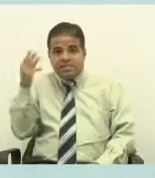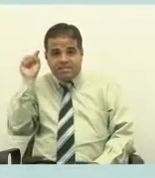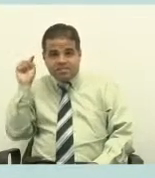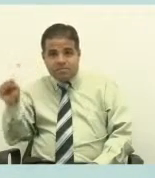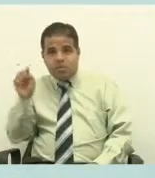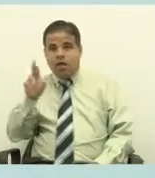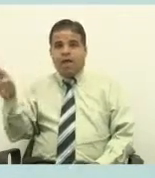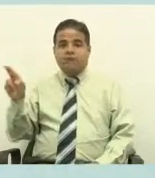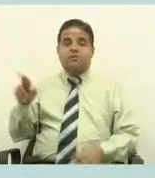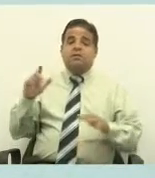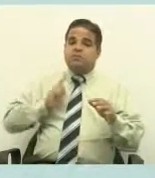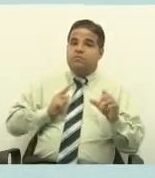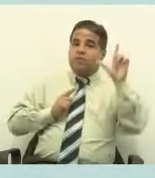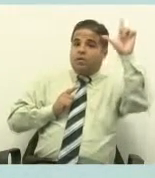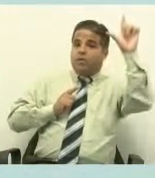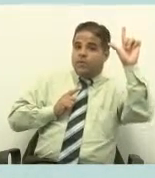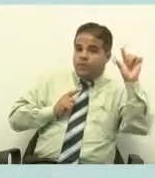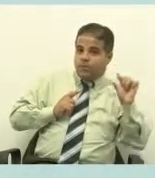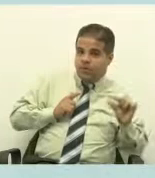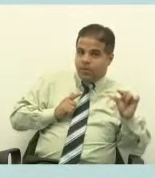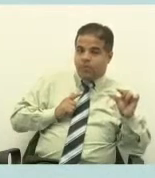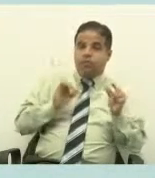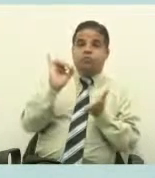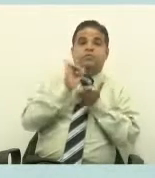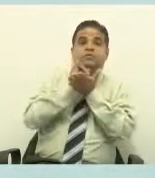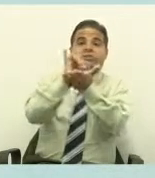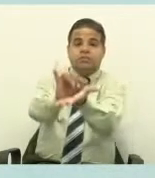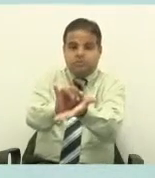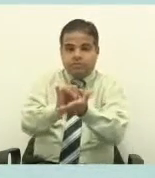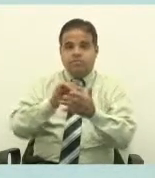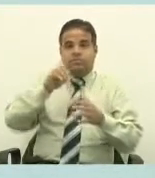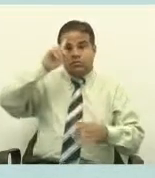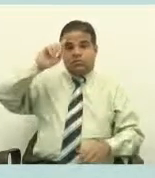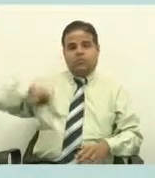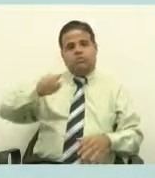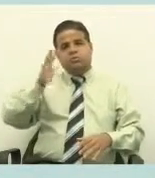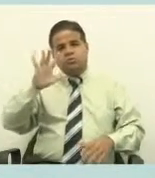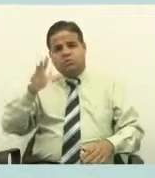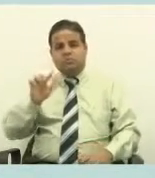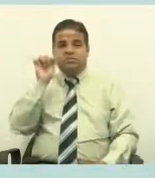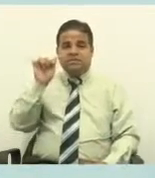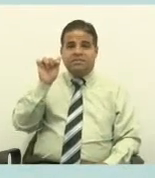R$ 1.163.000. Então, teve um decréscimo no investimento na ordem de mais ou menos